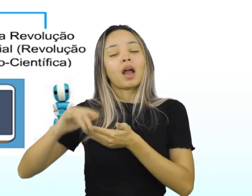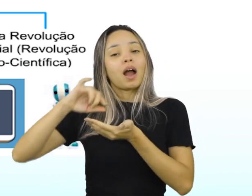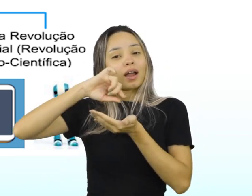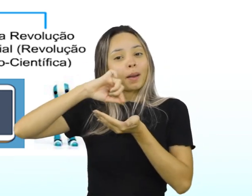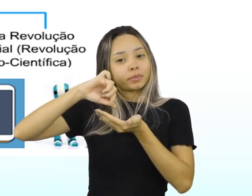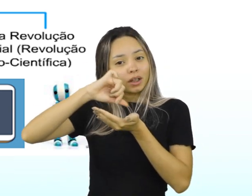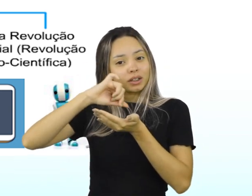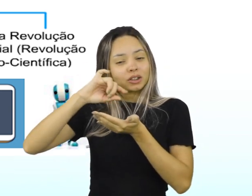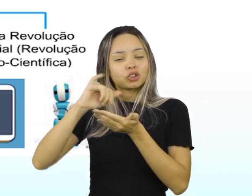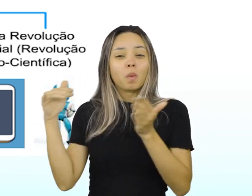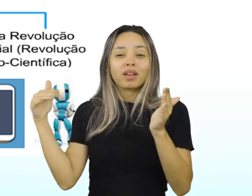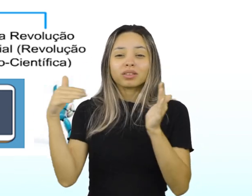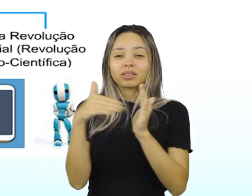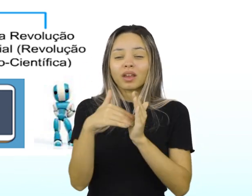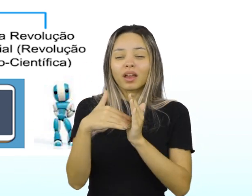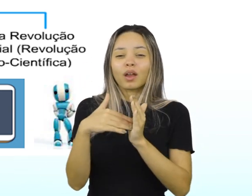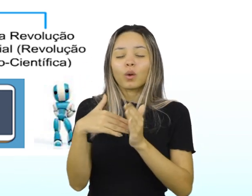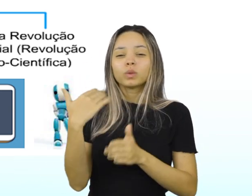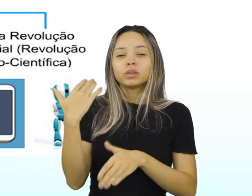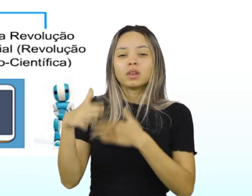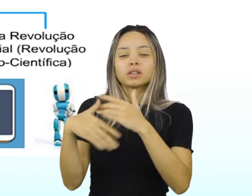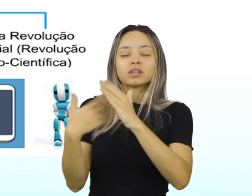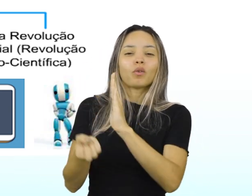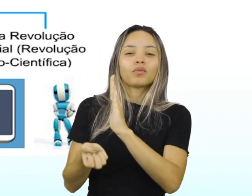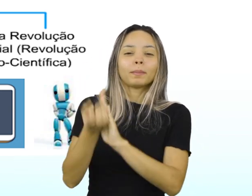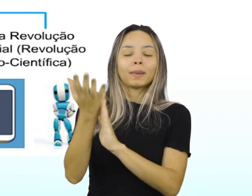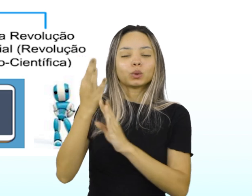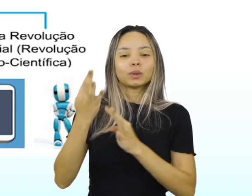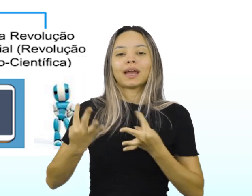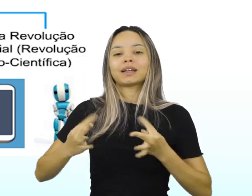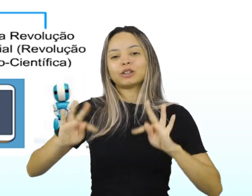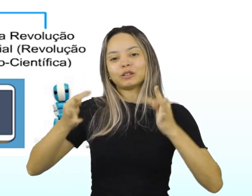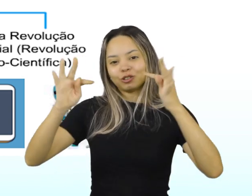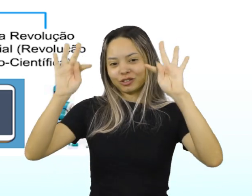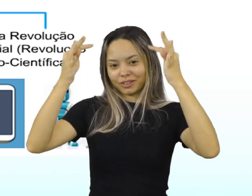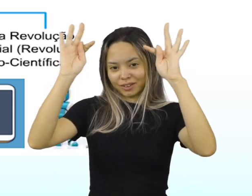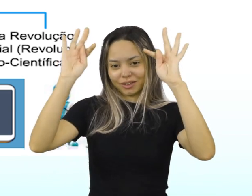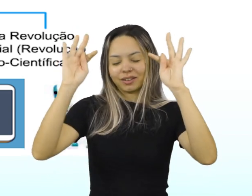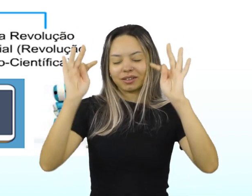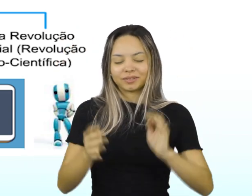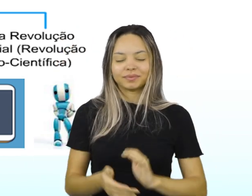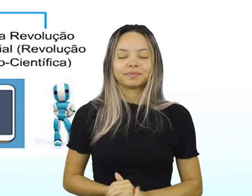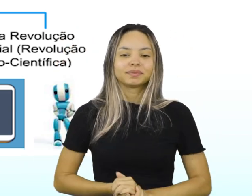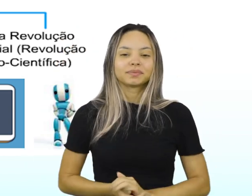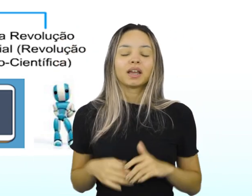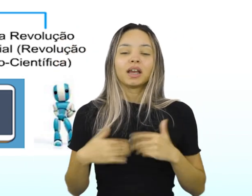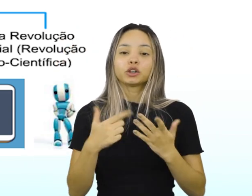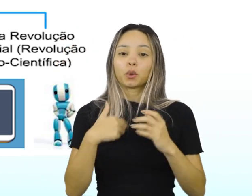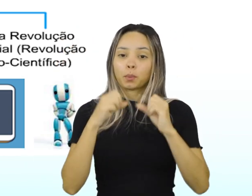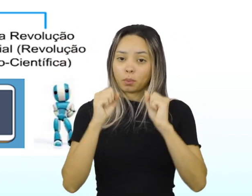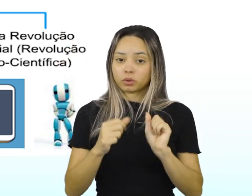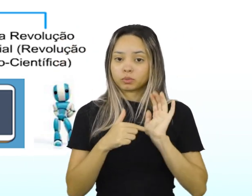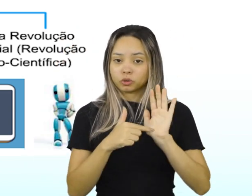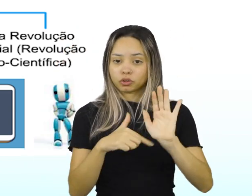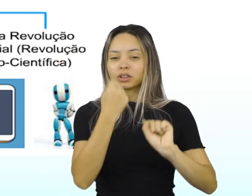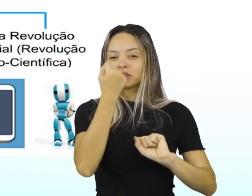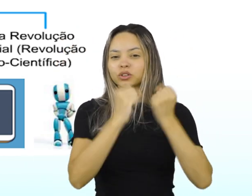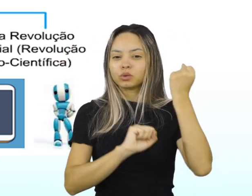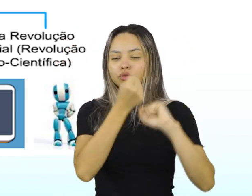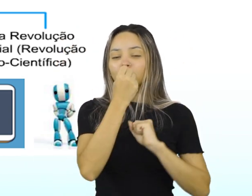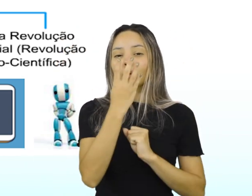capitalismo até o desenvolvimento das grandes tecnologias. Até poderia acrescentar aí a